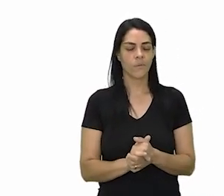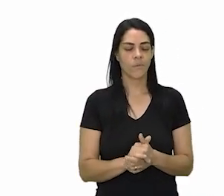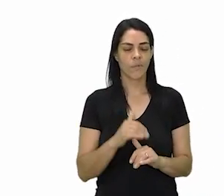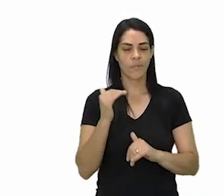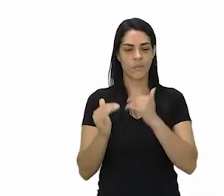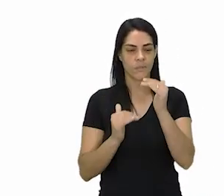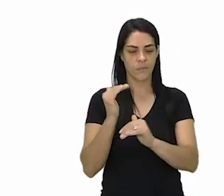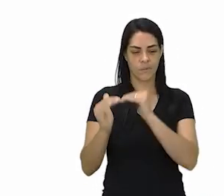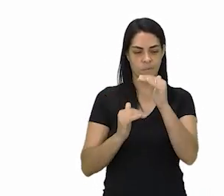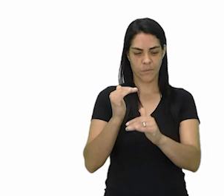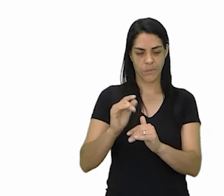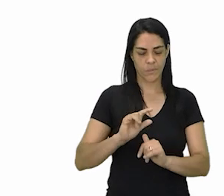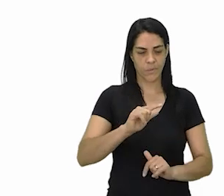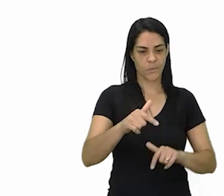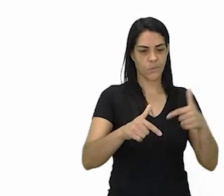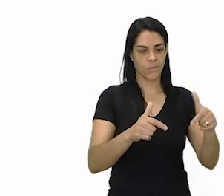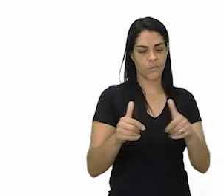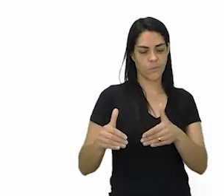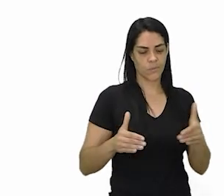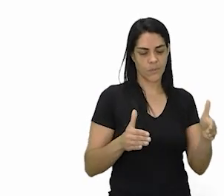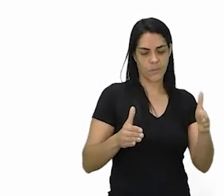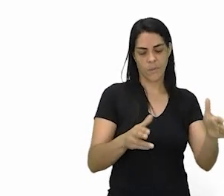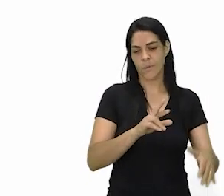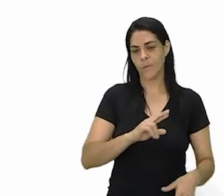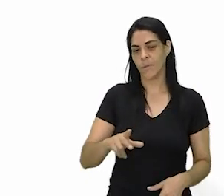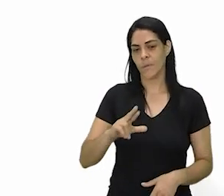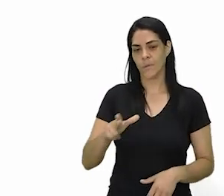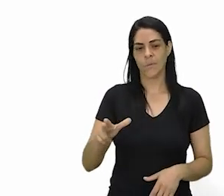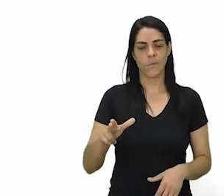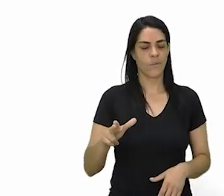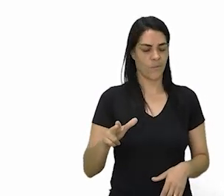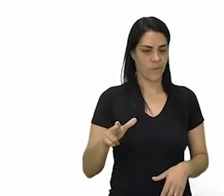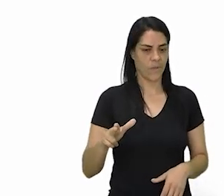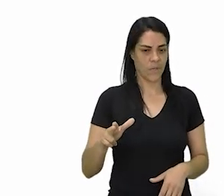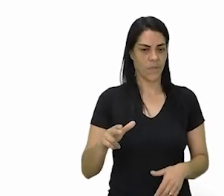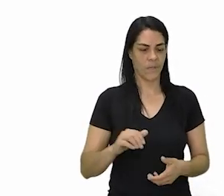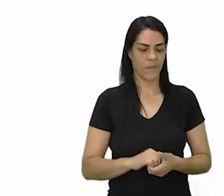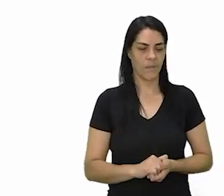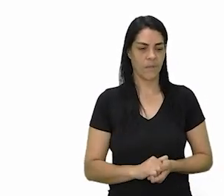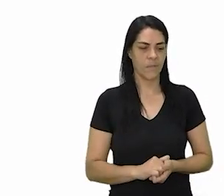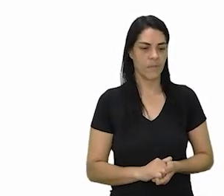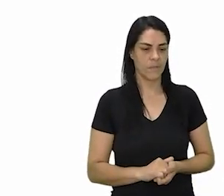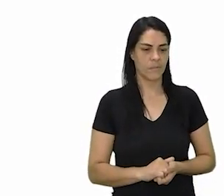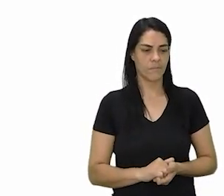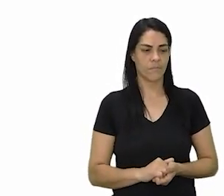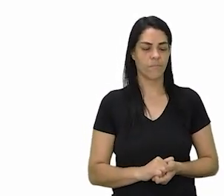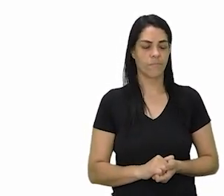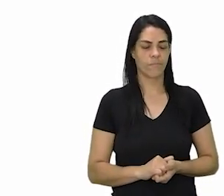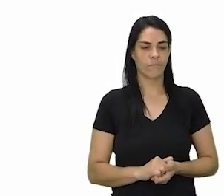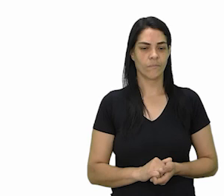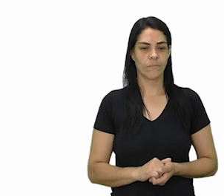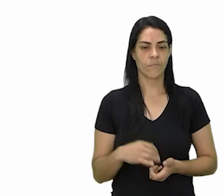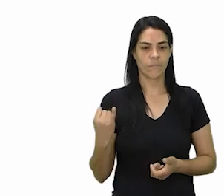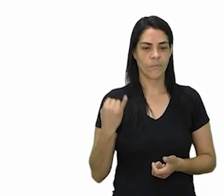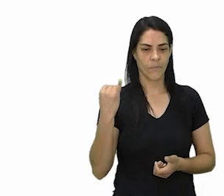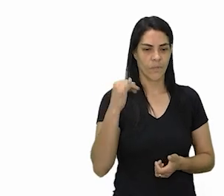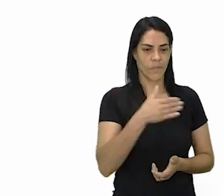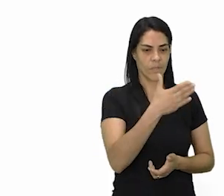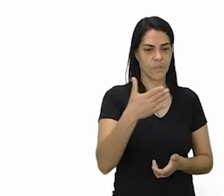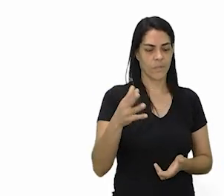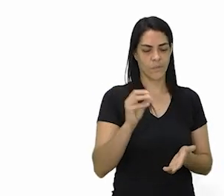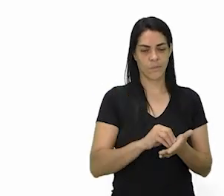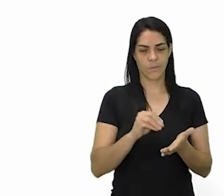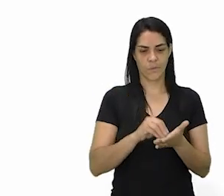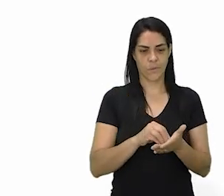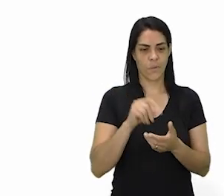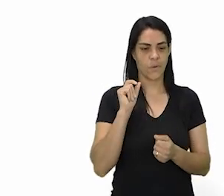construções de outras trajetórias, que não necessariamente dentro desse zoo. Então, o que é importante que a gente coloque no